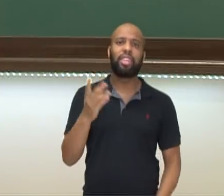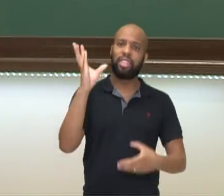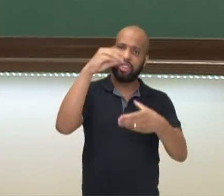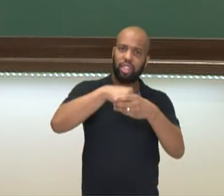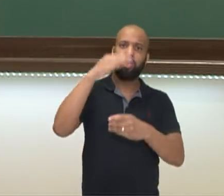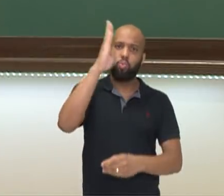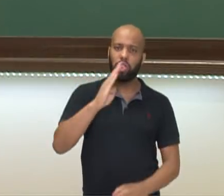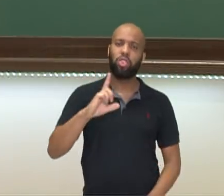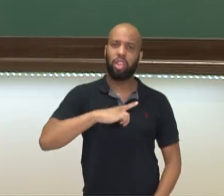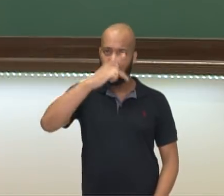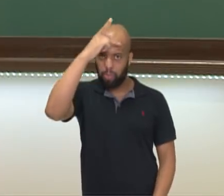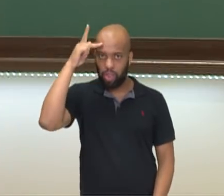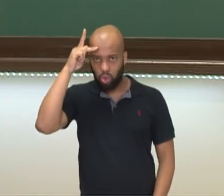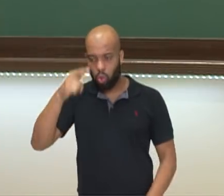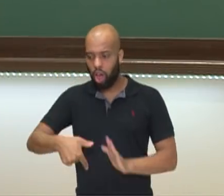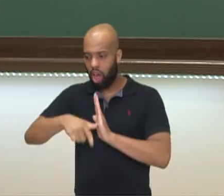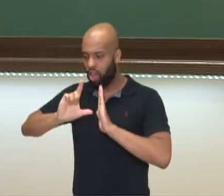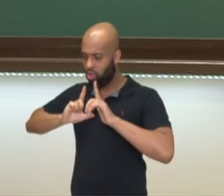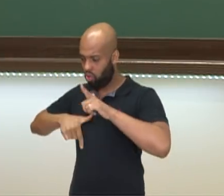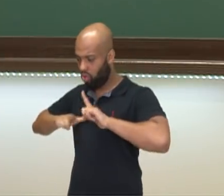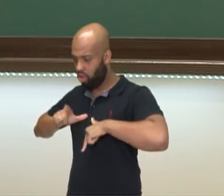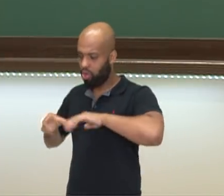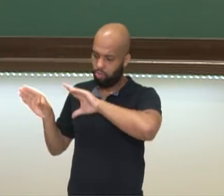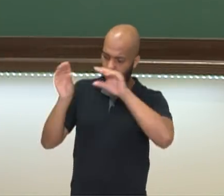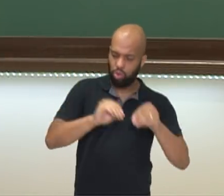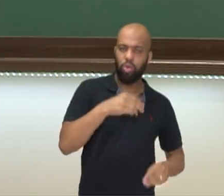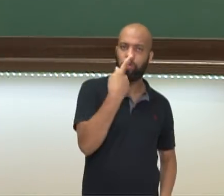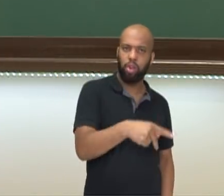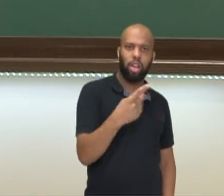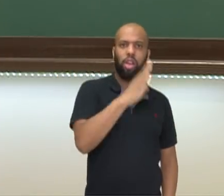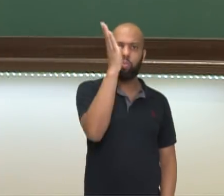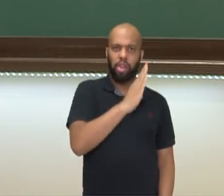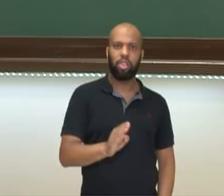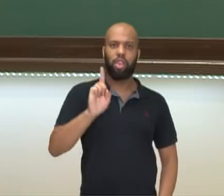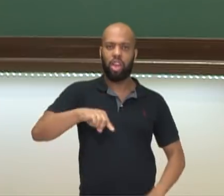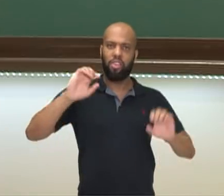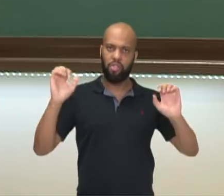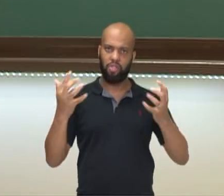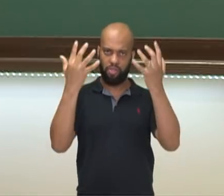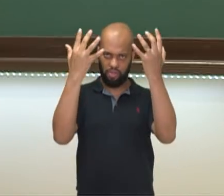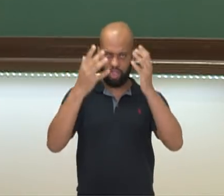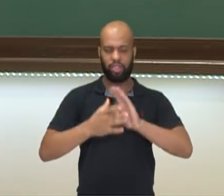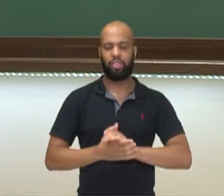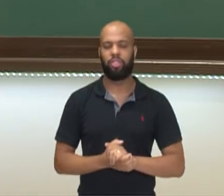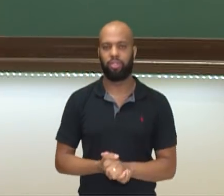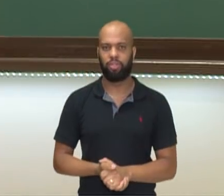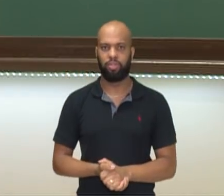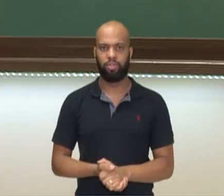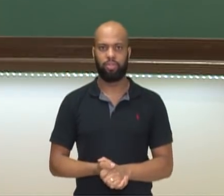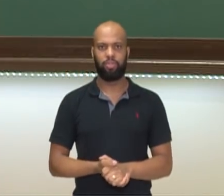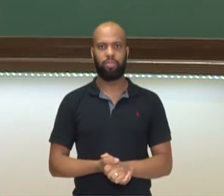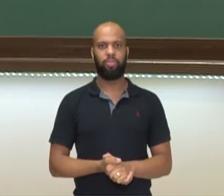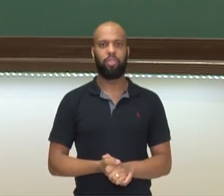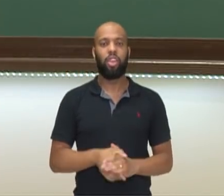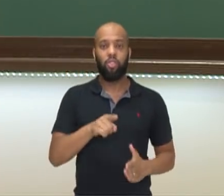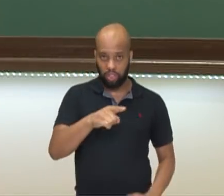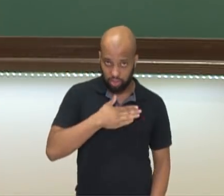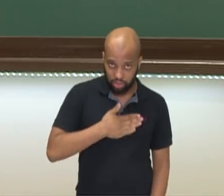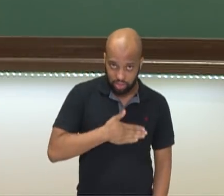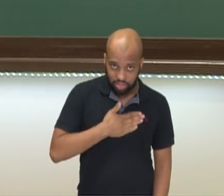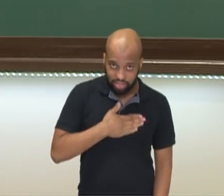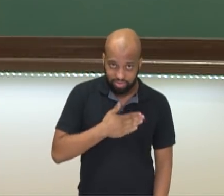no mundo em geral, e é bem conhecido esse ritual, que também é uma festa chamada de Bar ou Bat Mitzvah.